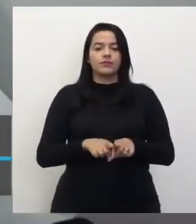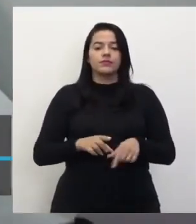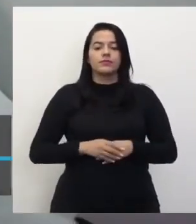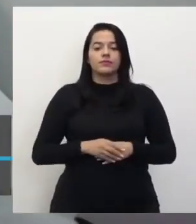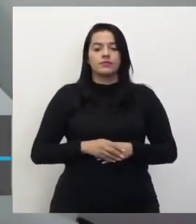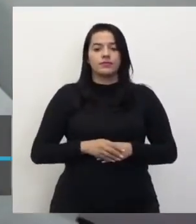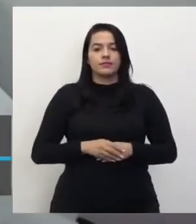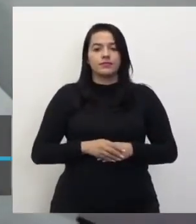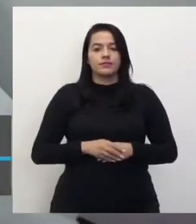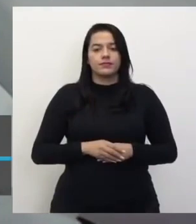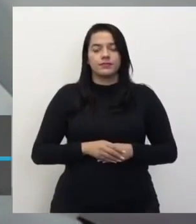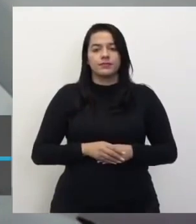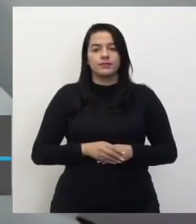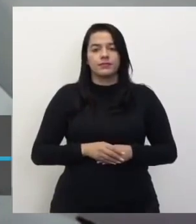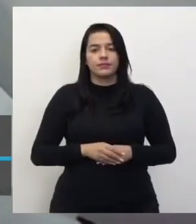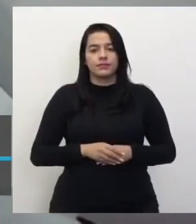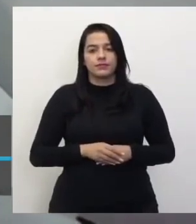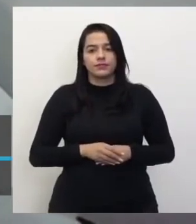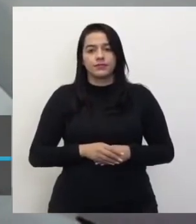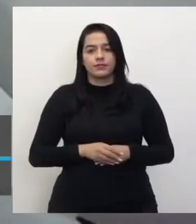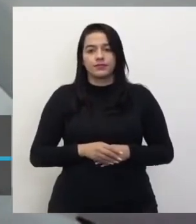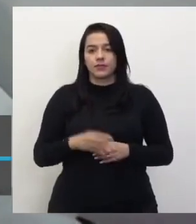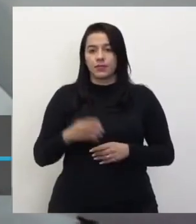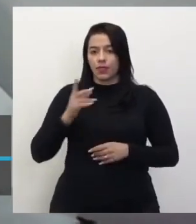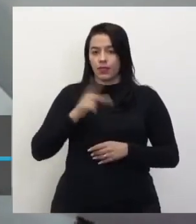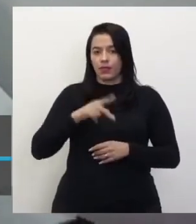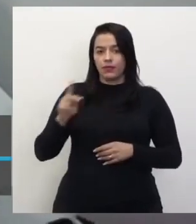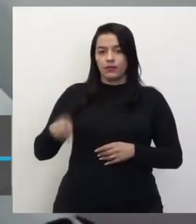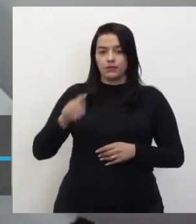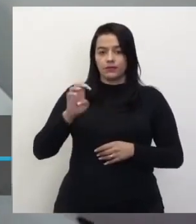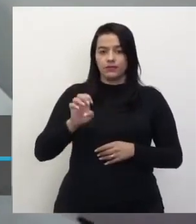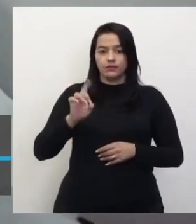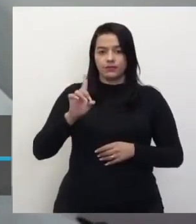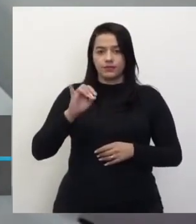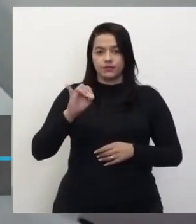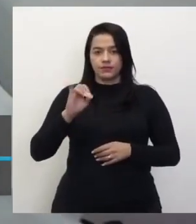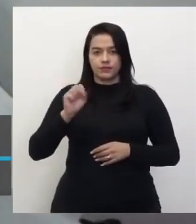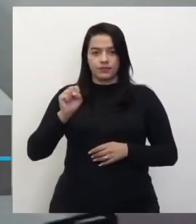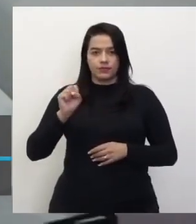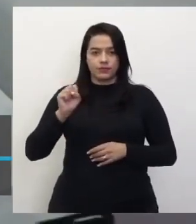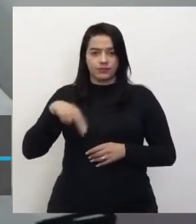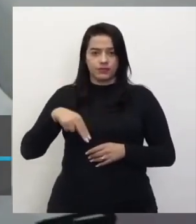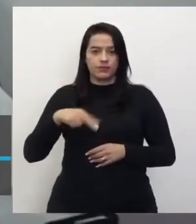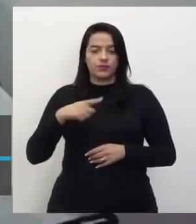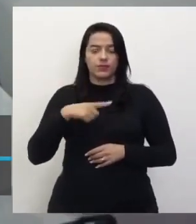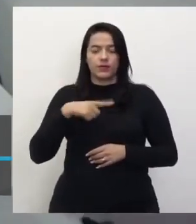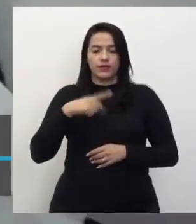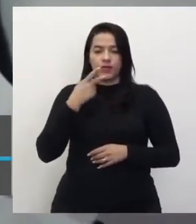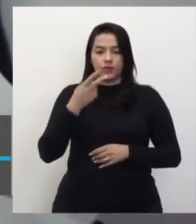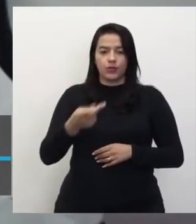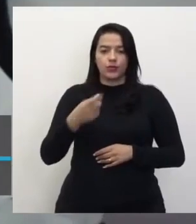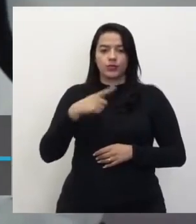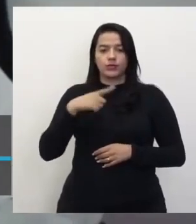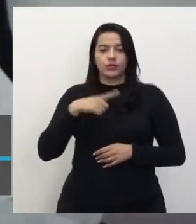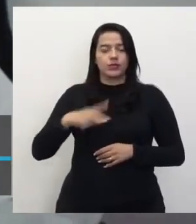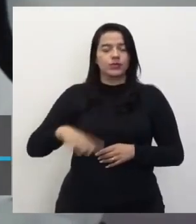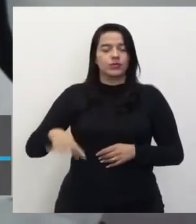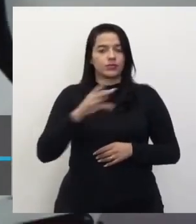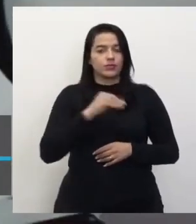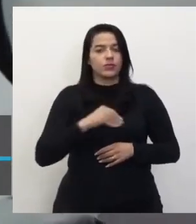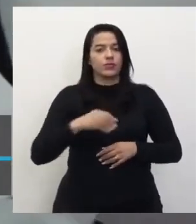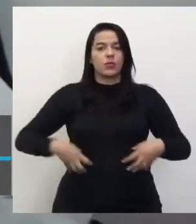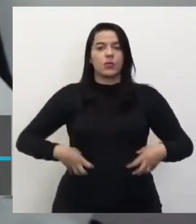assim, aí o pro Edson colocou aqui, ó, célula forma tecido, tecido constitui órgãos e